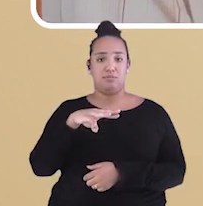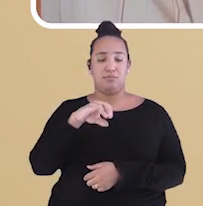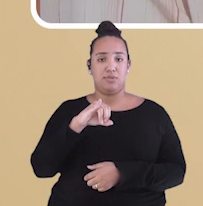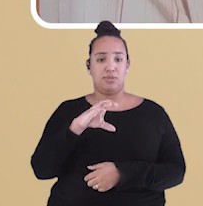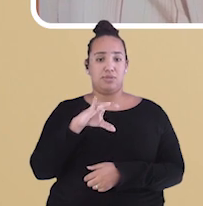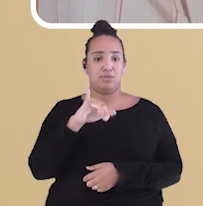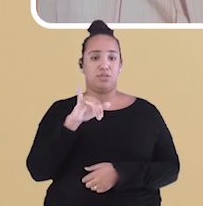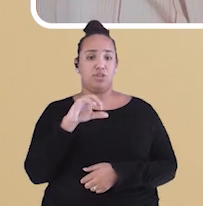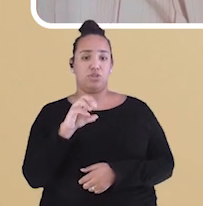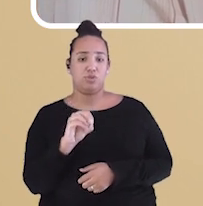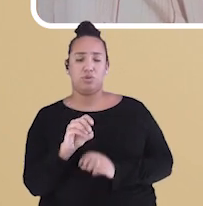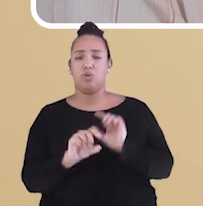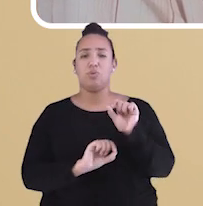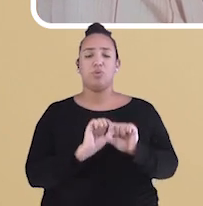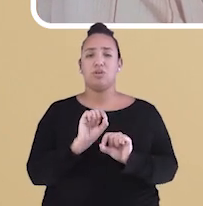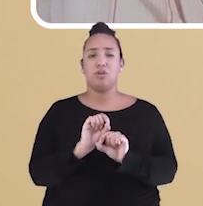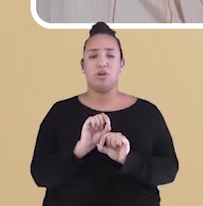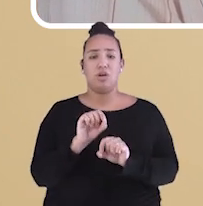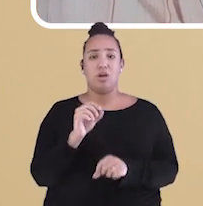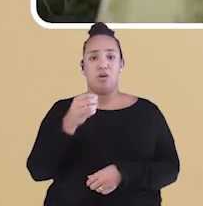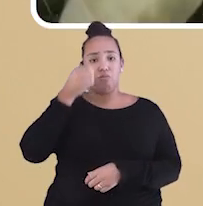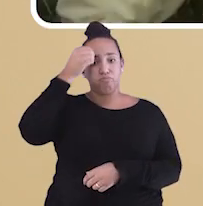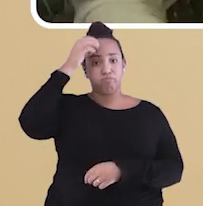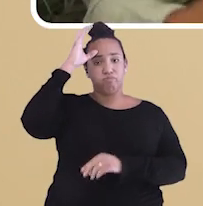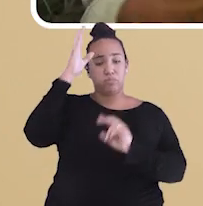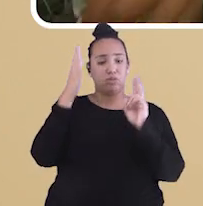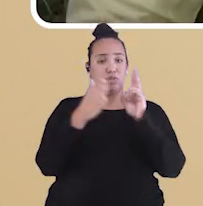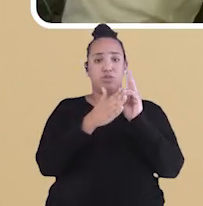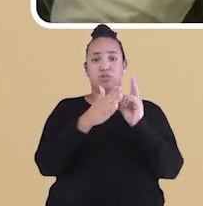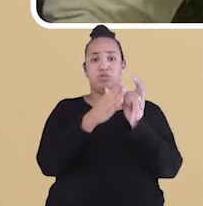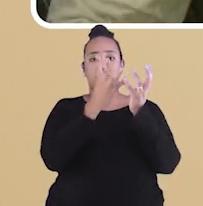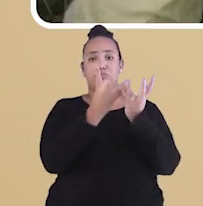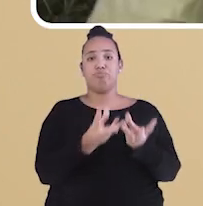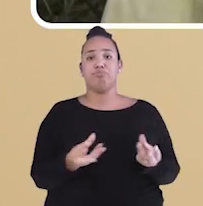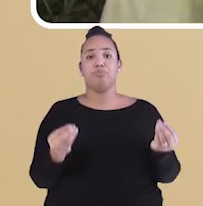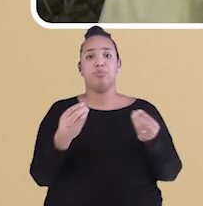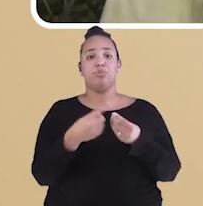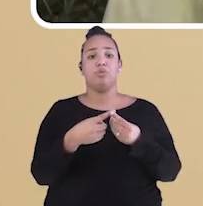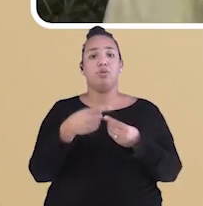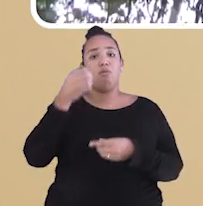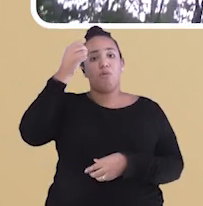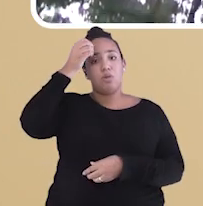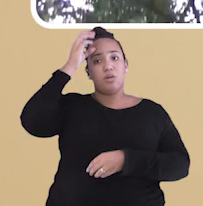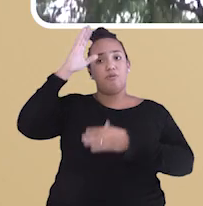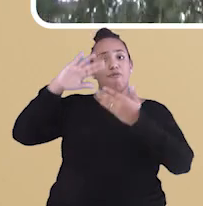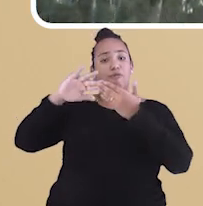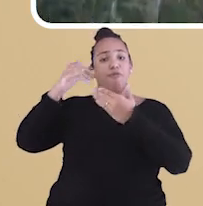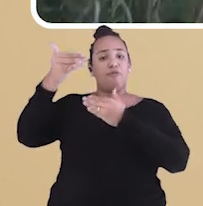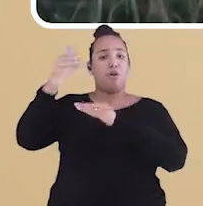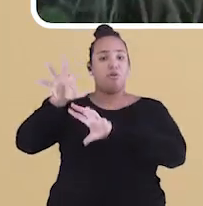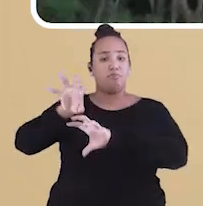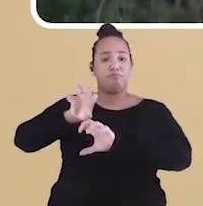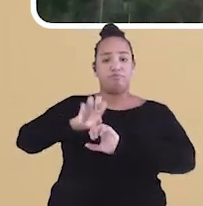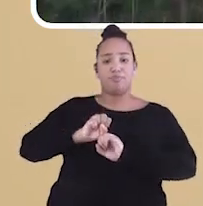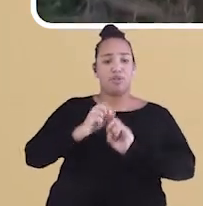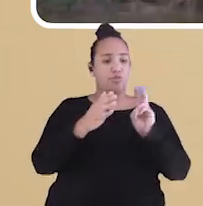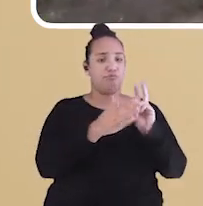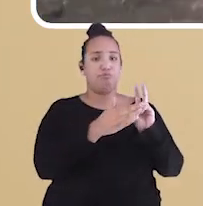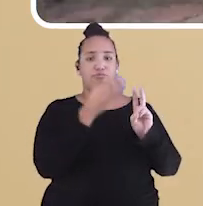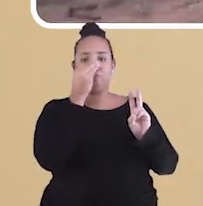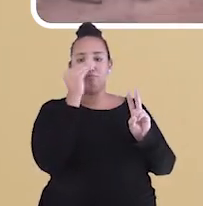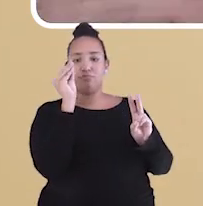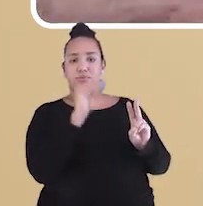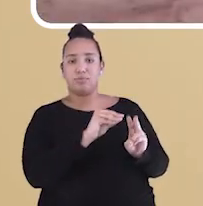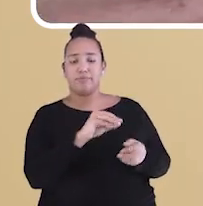estão sendo totalmente exterminados por conta de um outro conhecimento que vem de fora. Os livros de história são